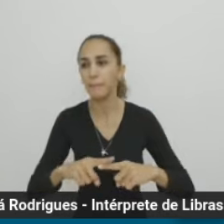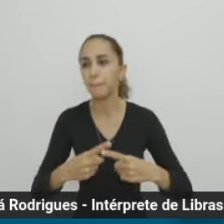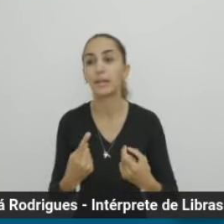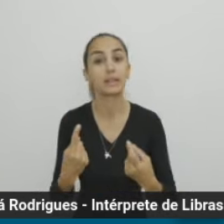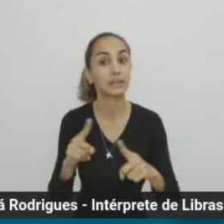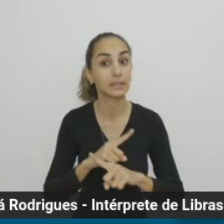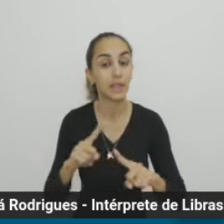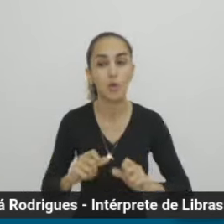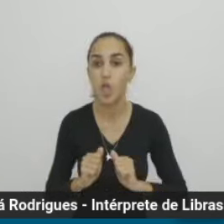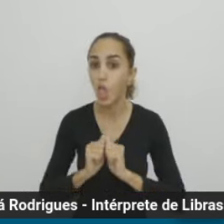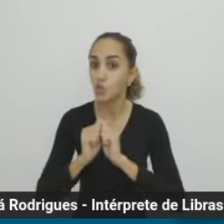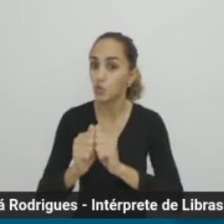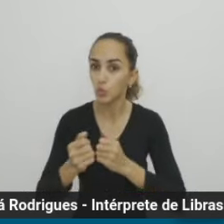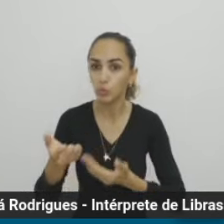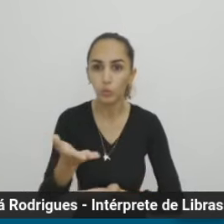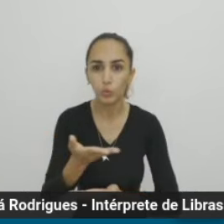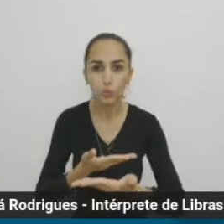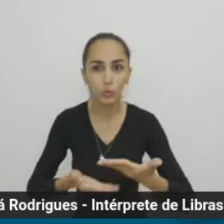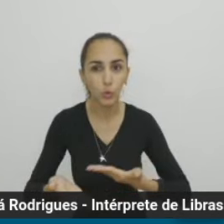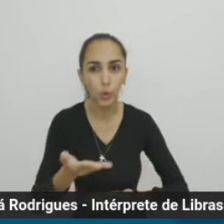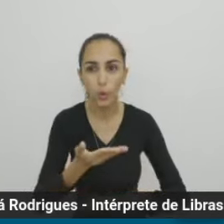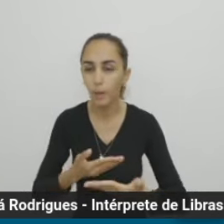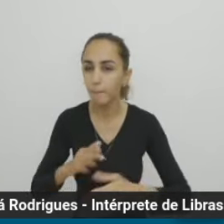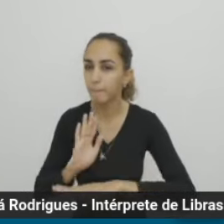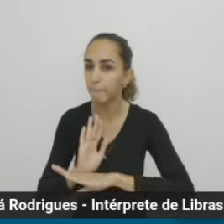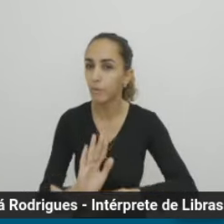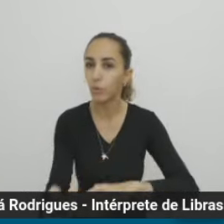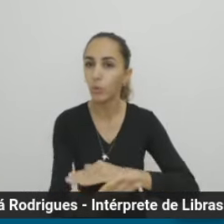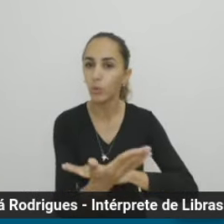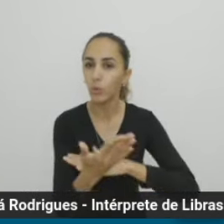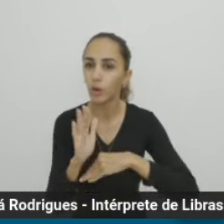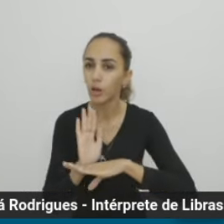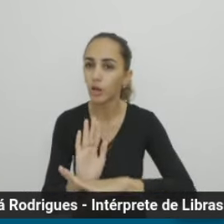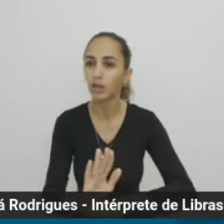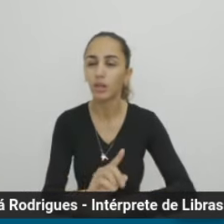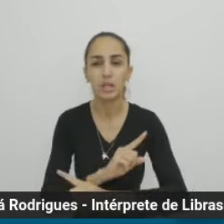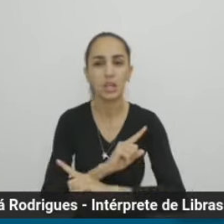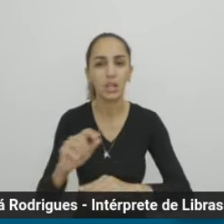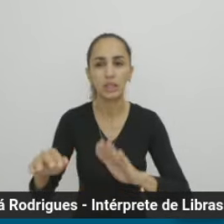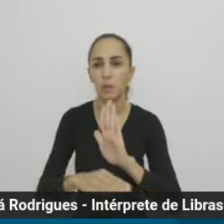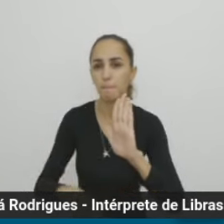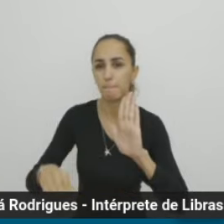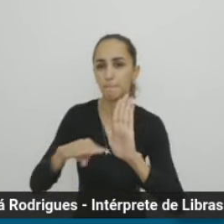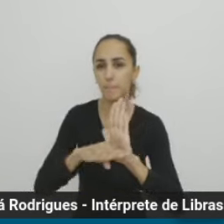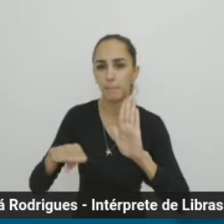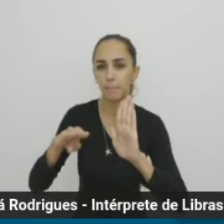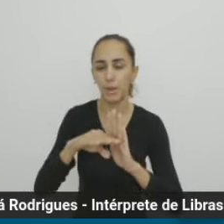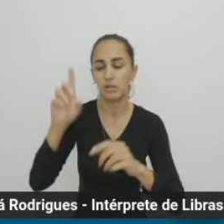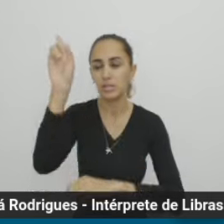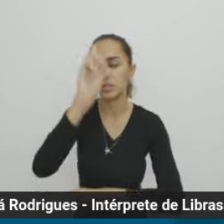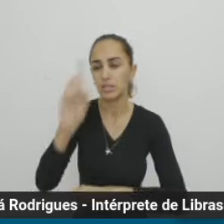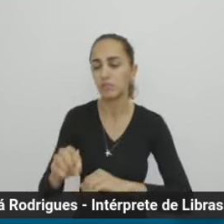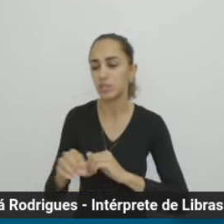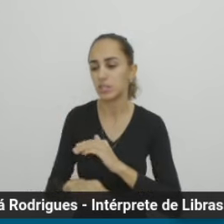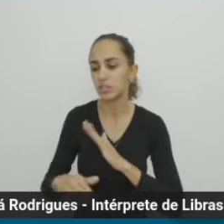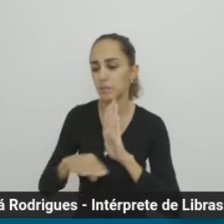atuação colaborativa e cooperativa, que não hierarquiza as deficiências e as